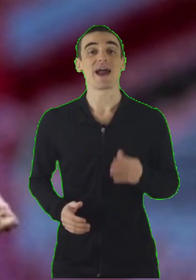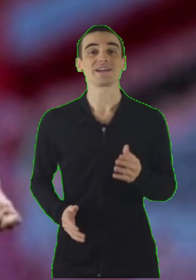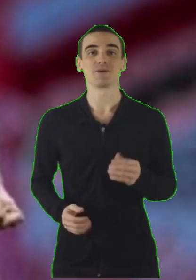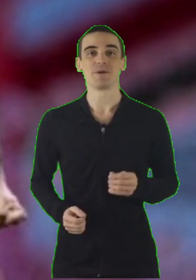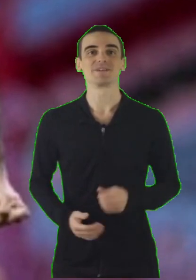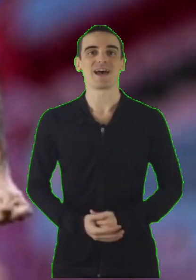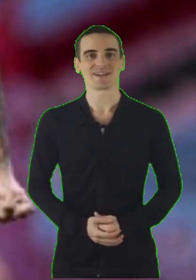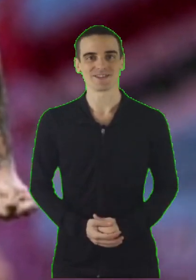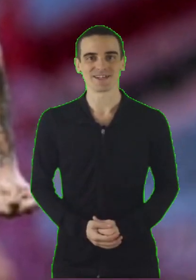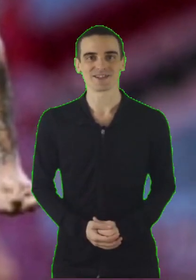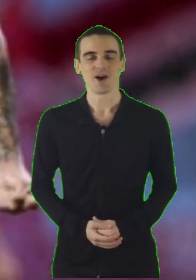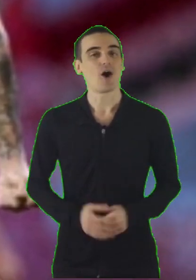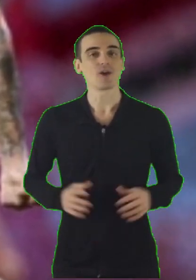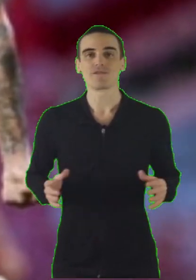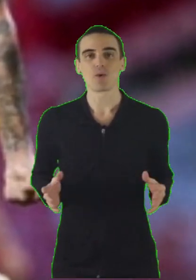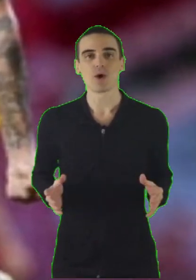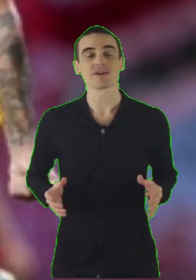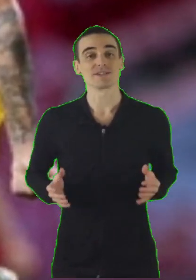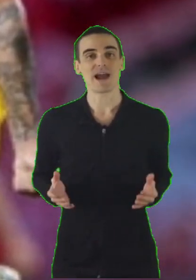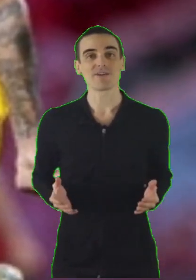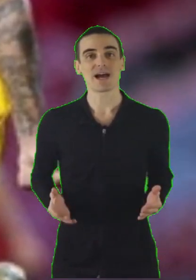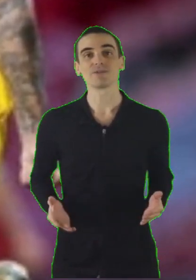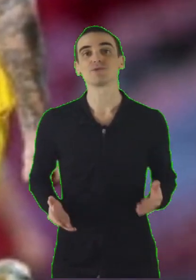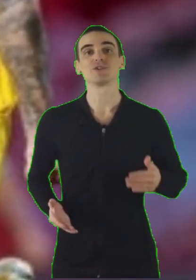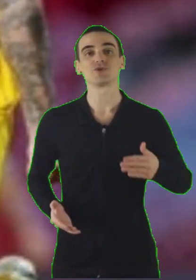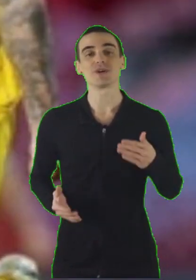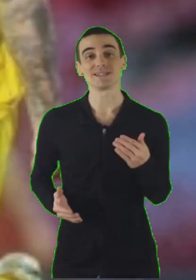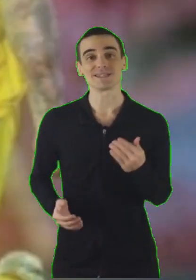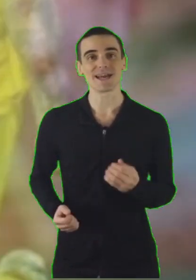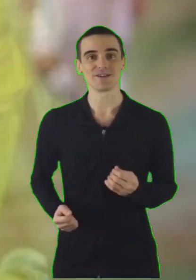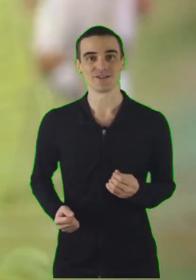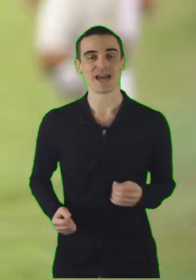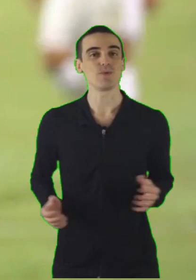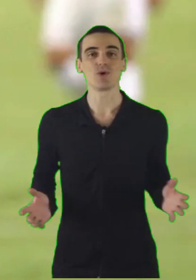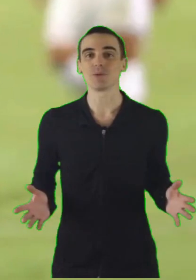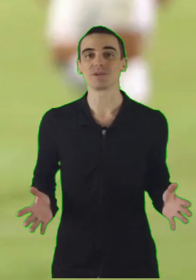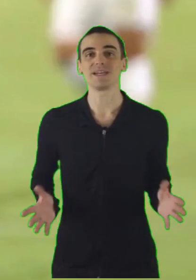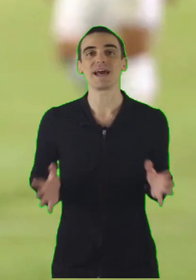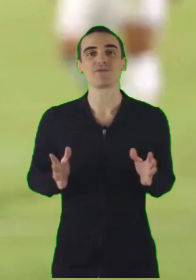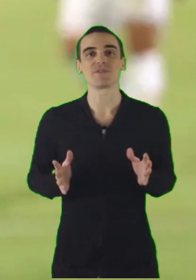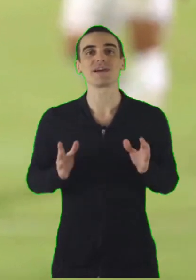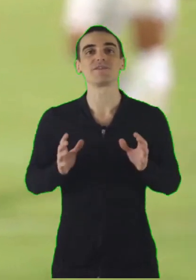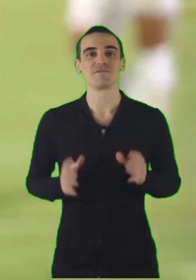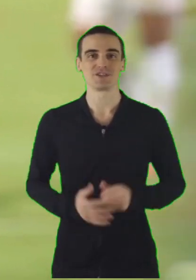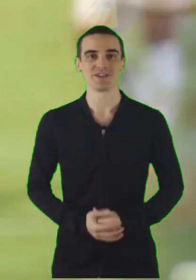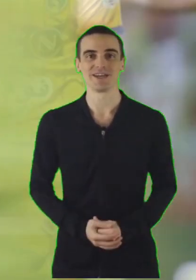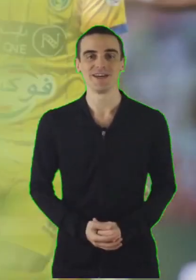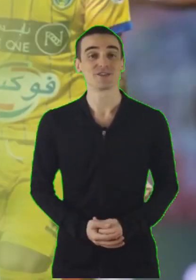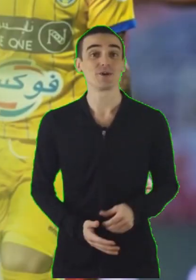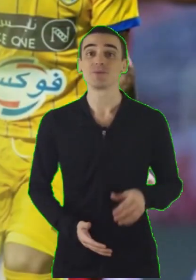2014 permaneceu no clube até 2018 durante o qual disputou 98 jogos e marcou 10 gols